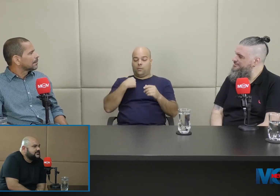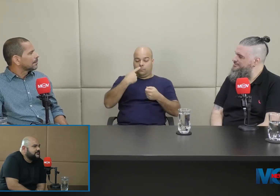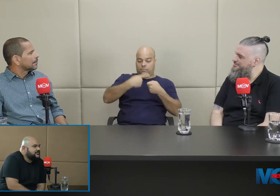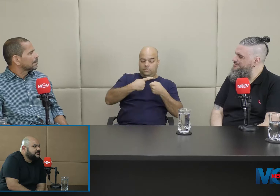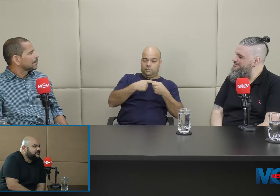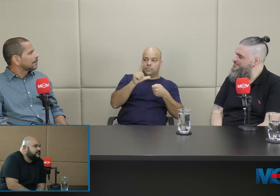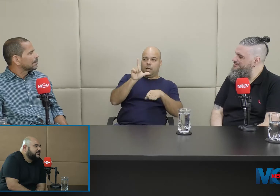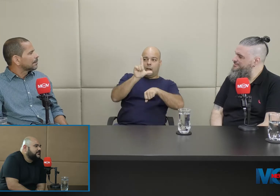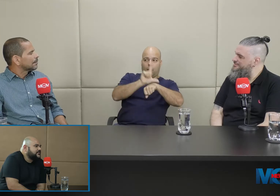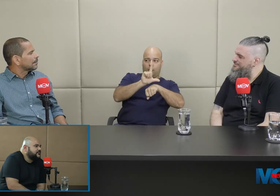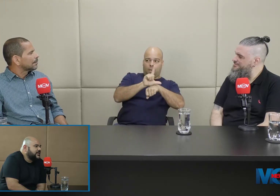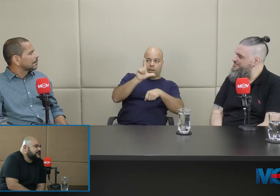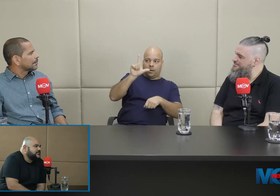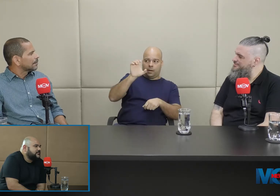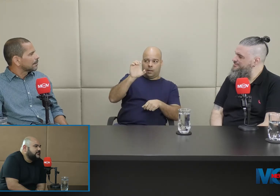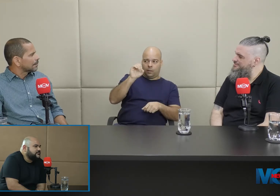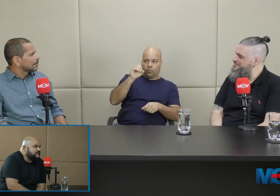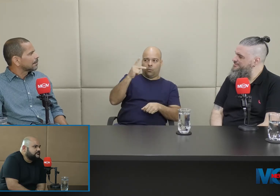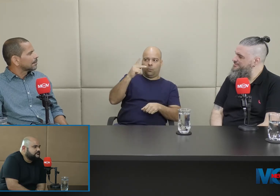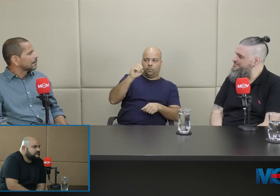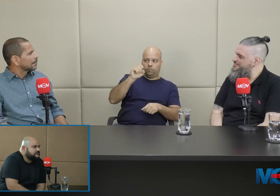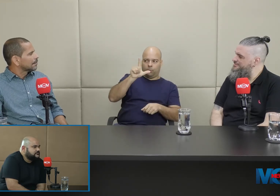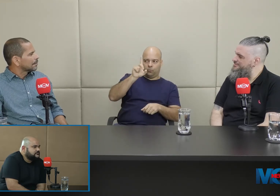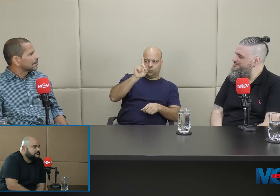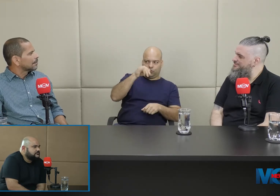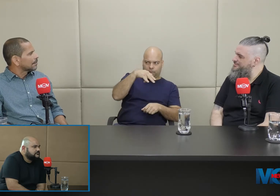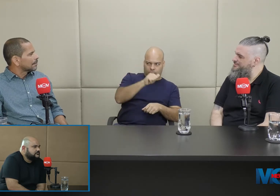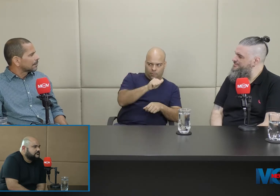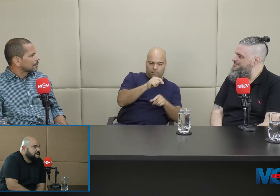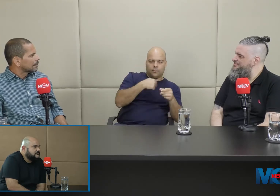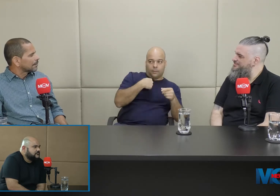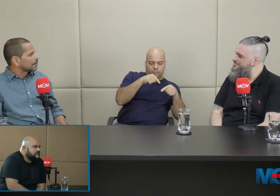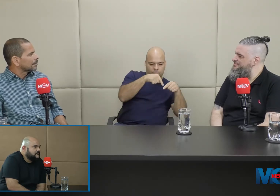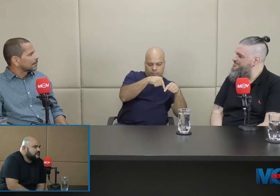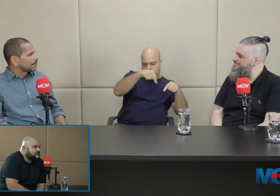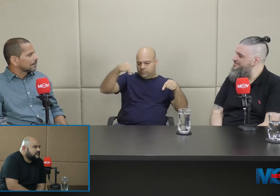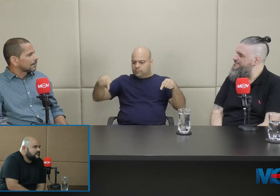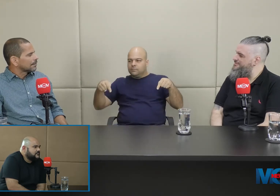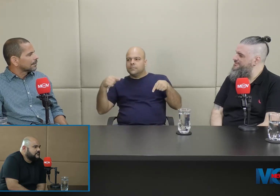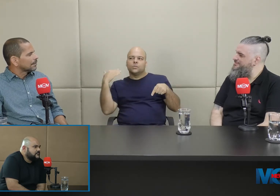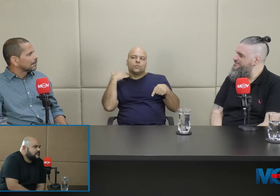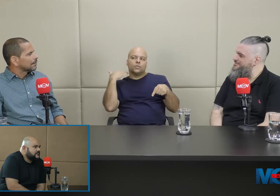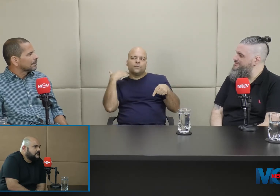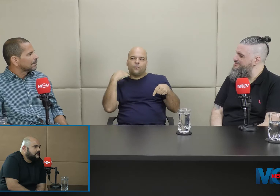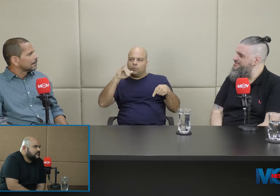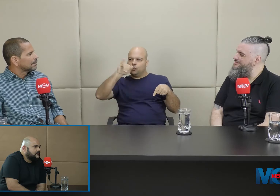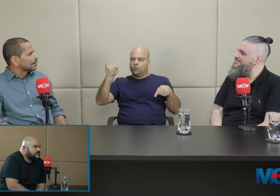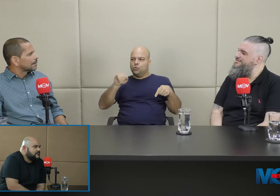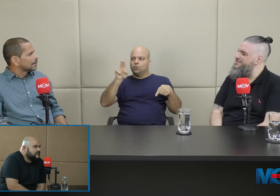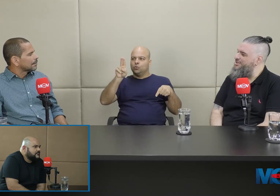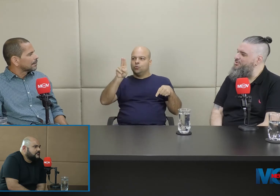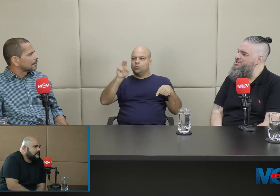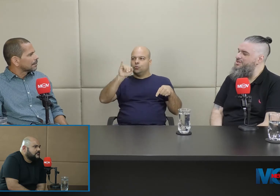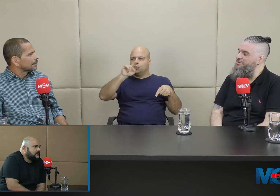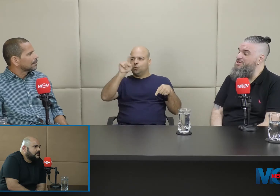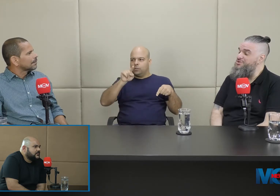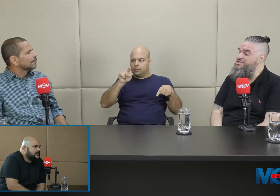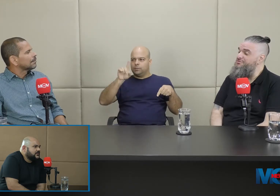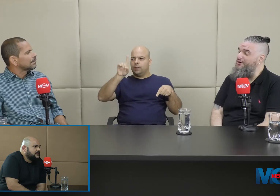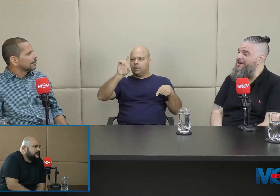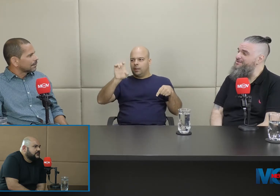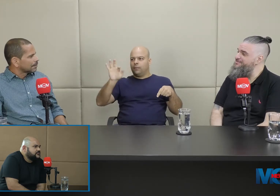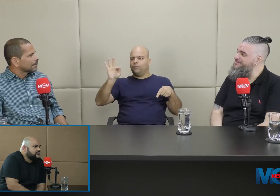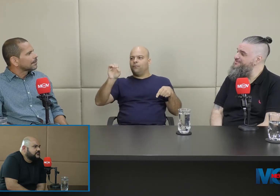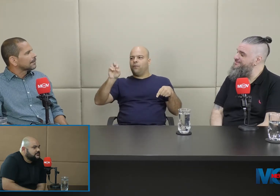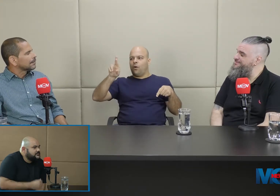então sempre indo para a questão médica mesmo. De Leopoldina ele foi para Juiz